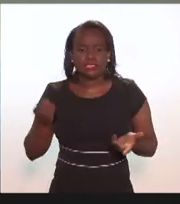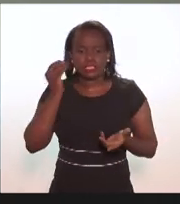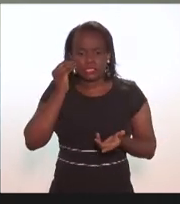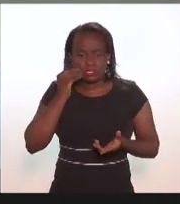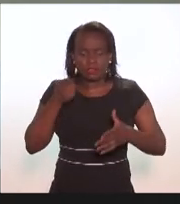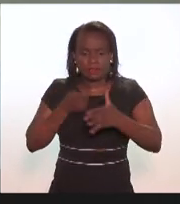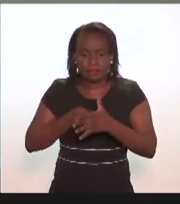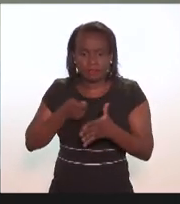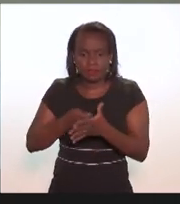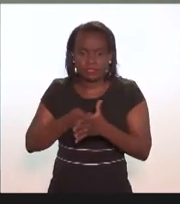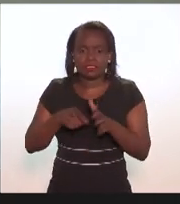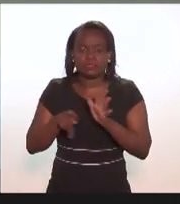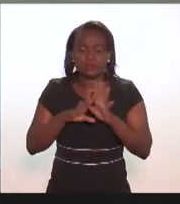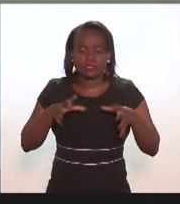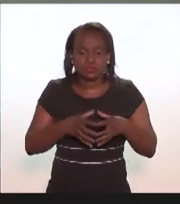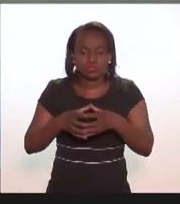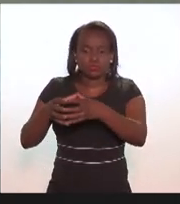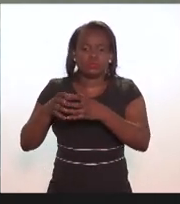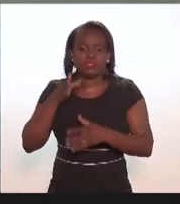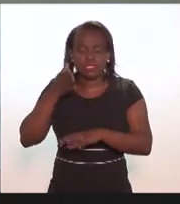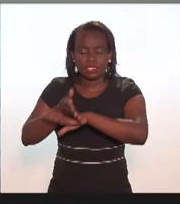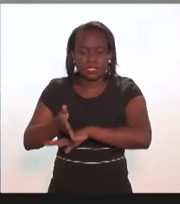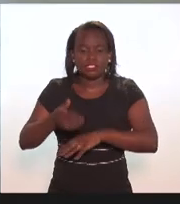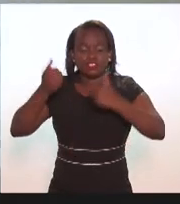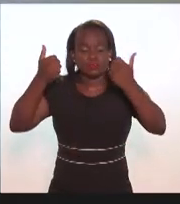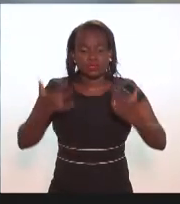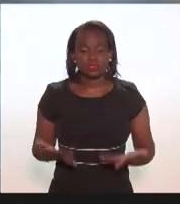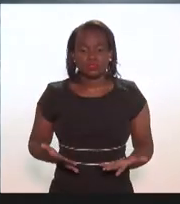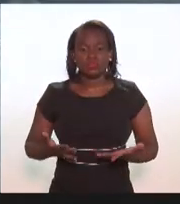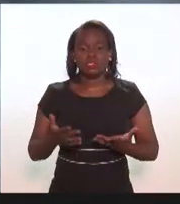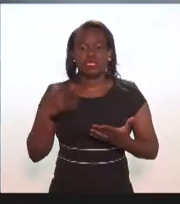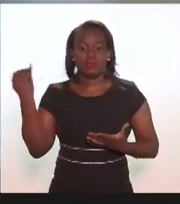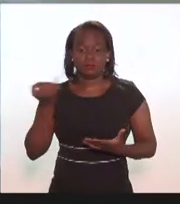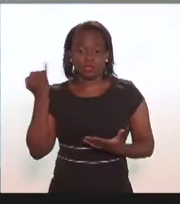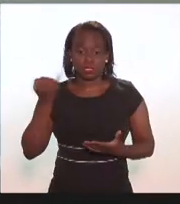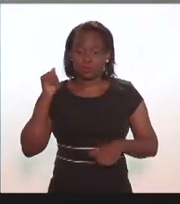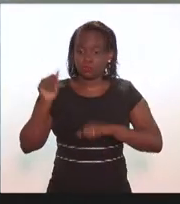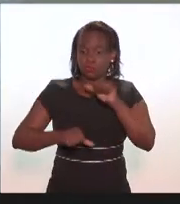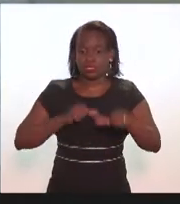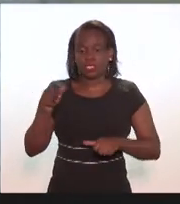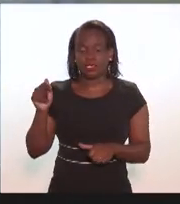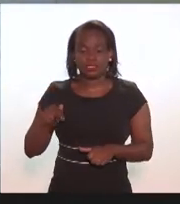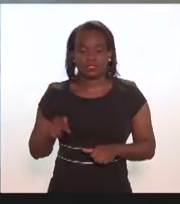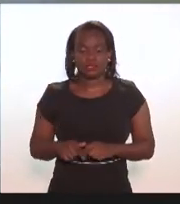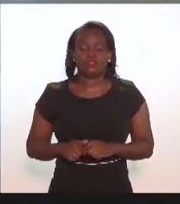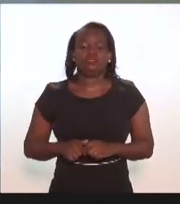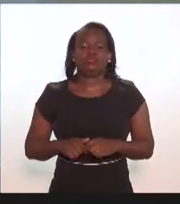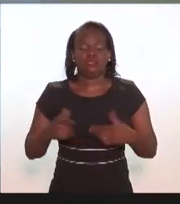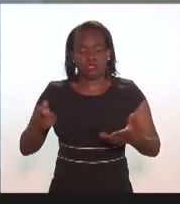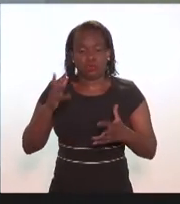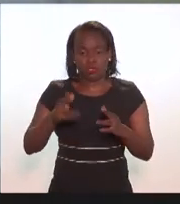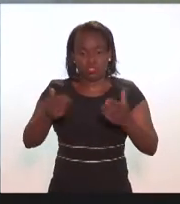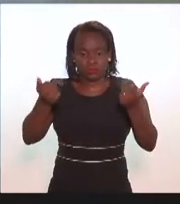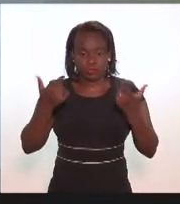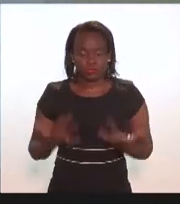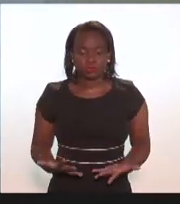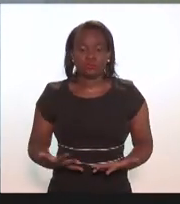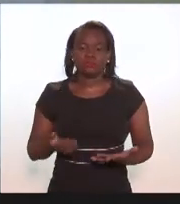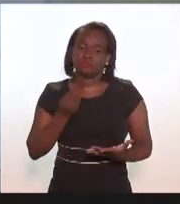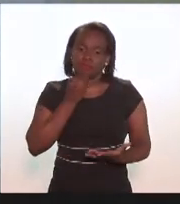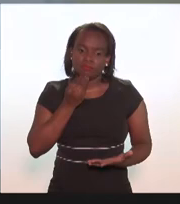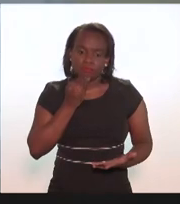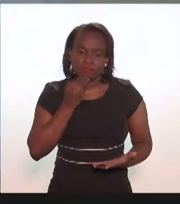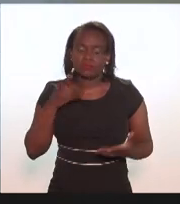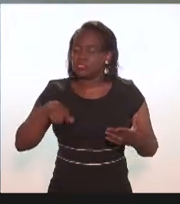vezes, inclusive com a bancada federal, sinalizando para a importância de mudar isso, que, como você falou,